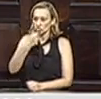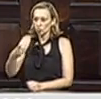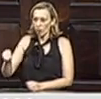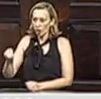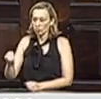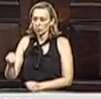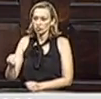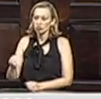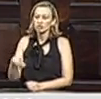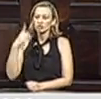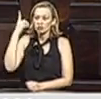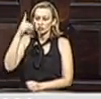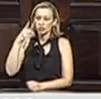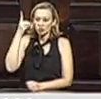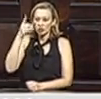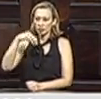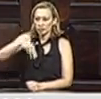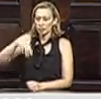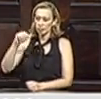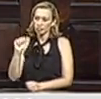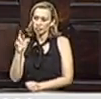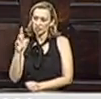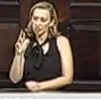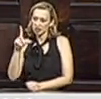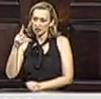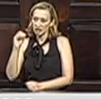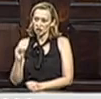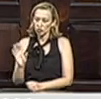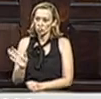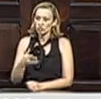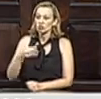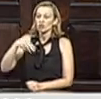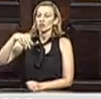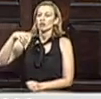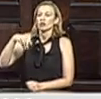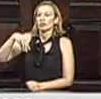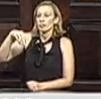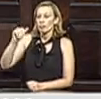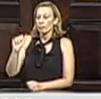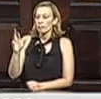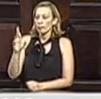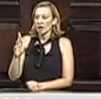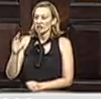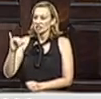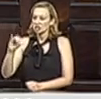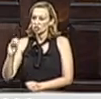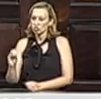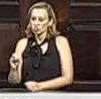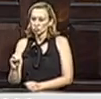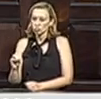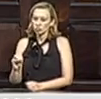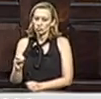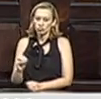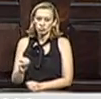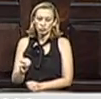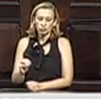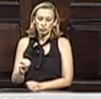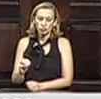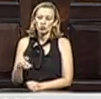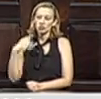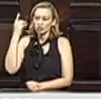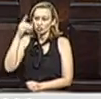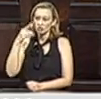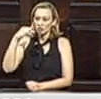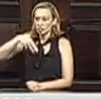Martins, deputado Marcelo Simão, deputado Márcio Pacheco, presente já votou, deputado